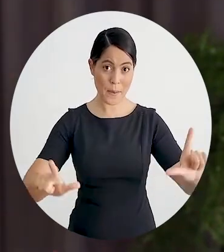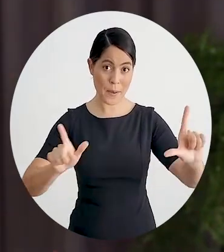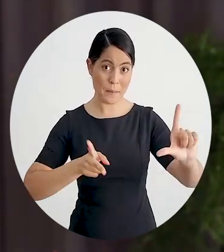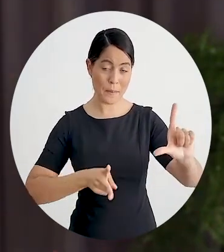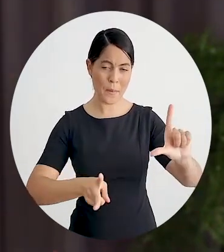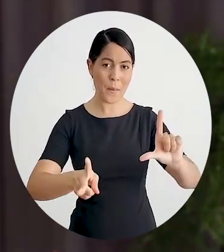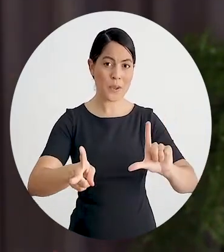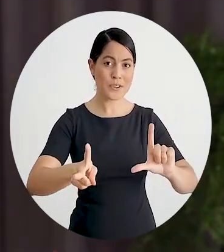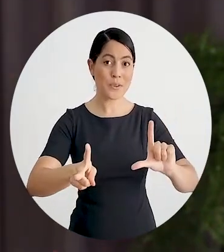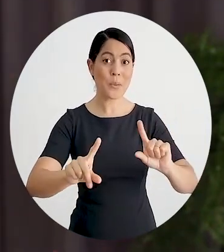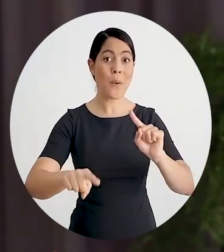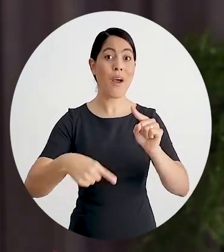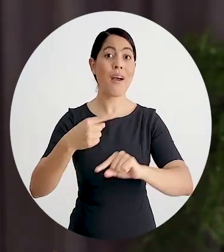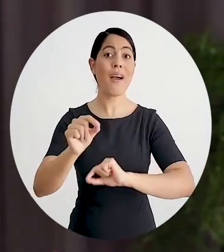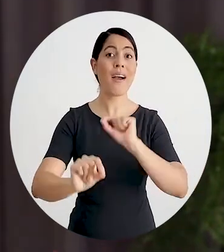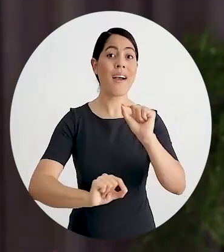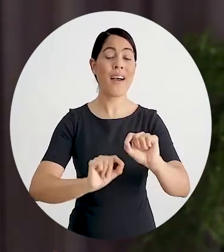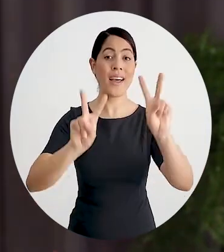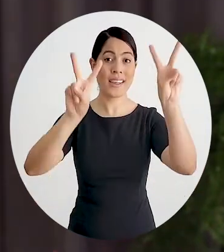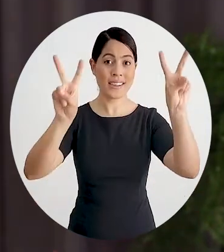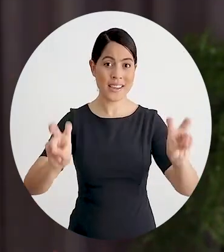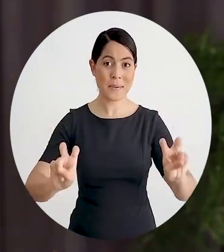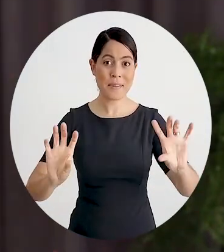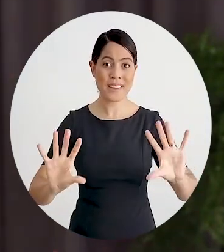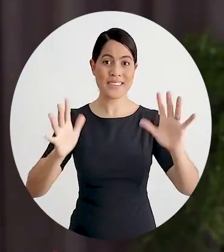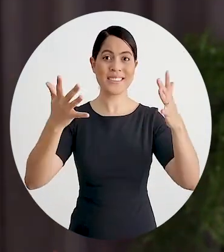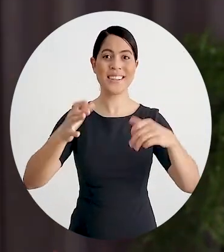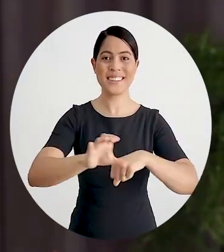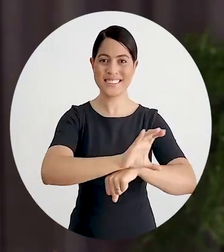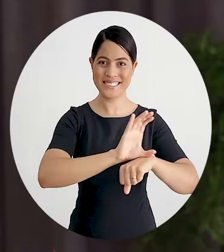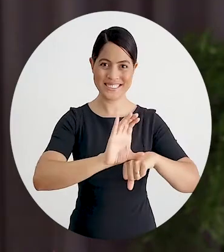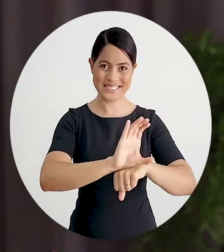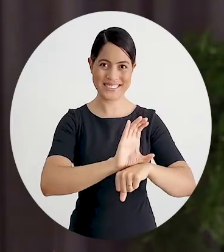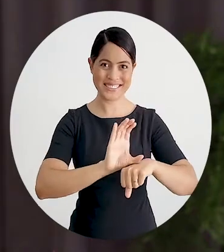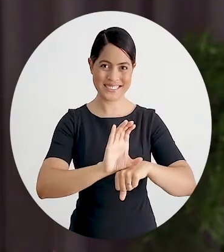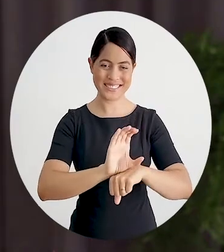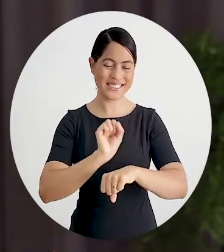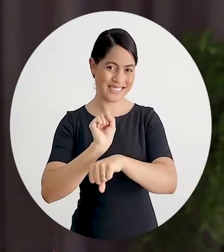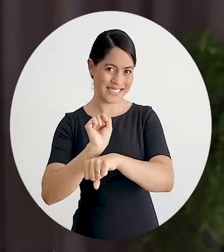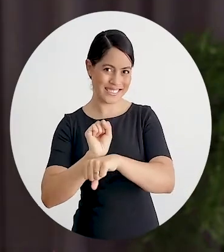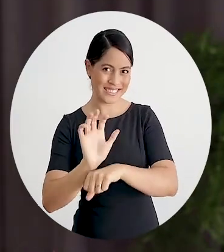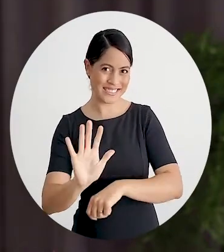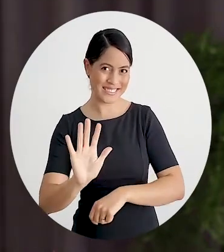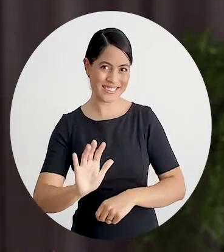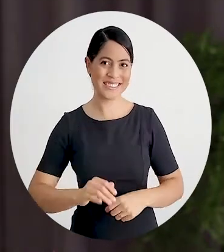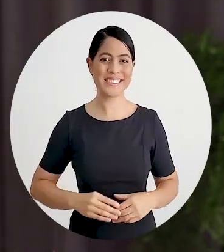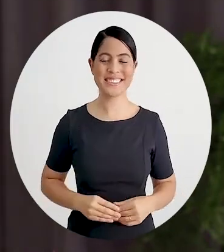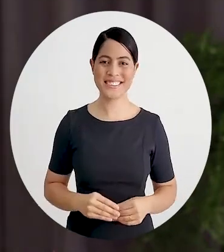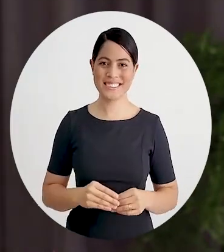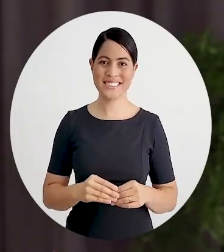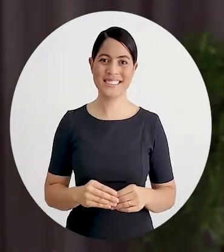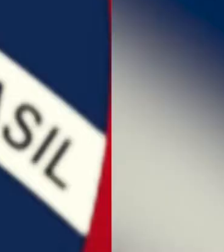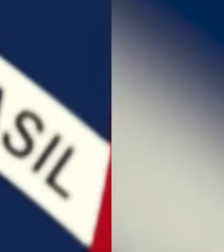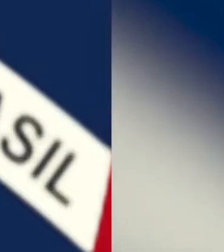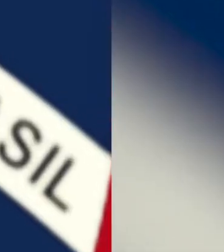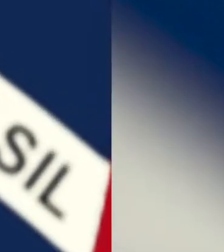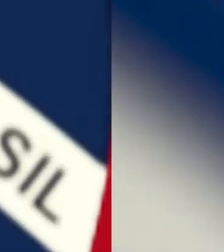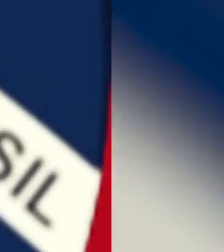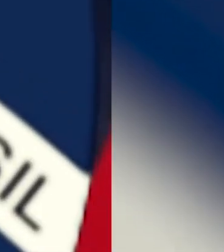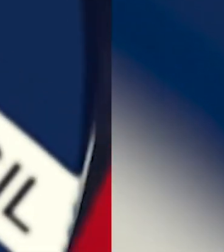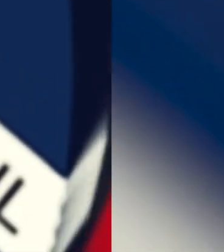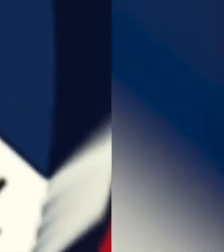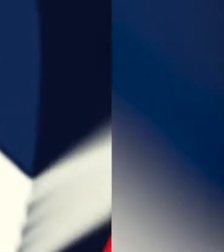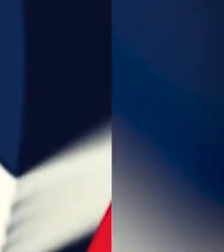a gente volta para marcarmos o aniversário de promulgação da Constituição da República. Não saia daí.